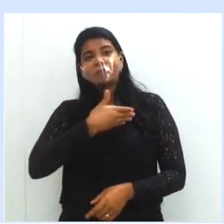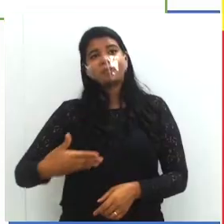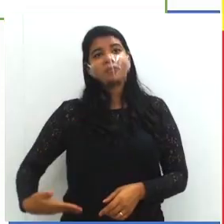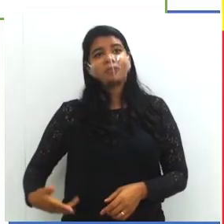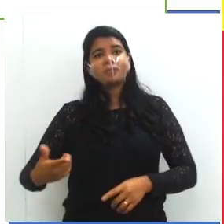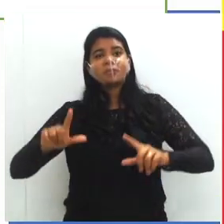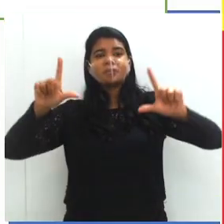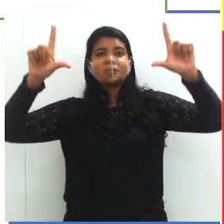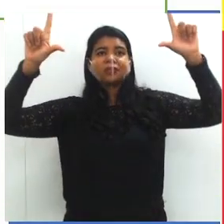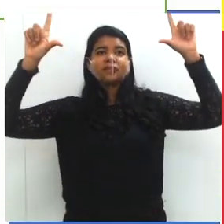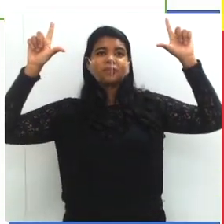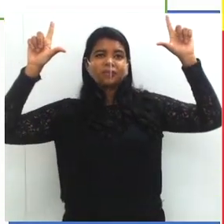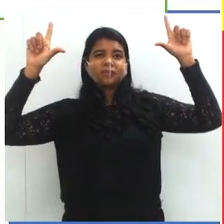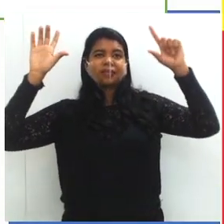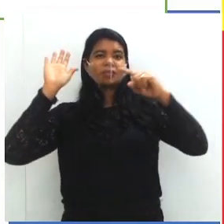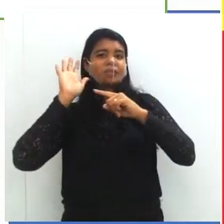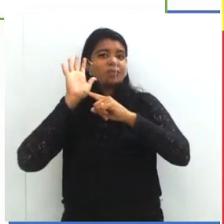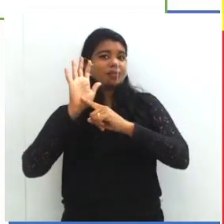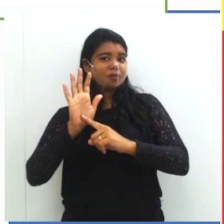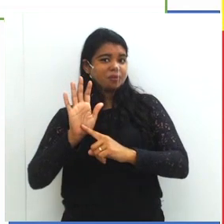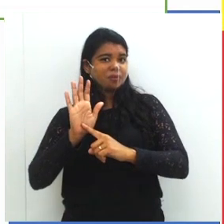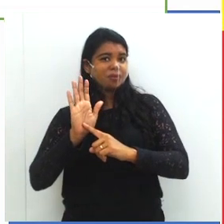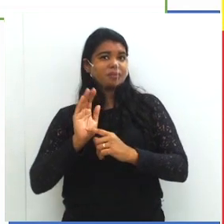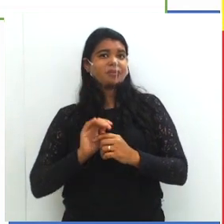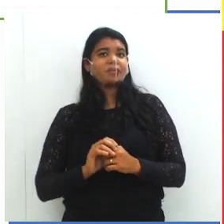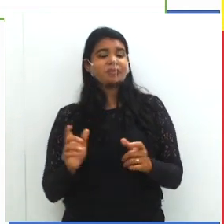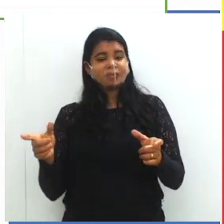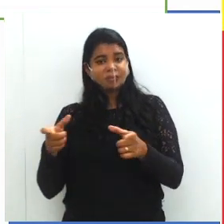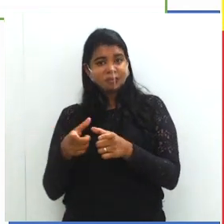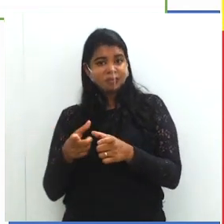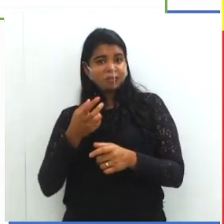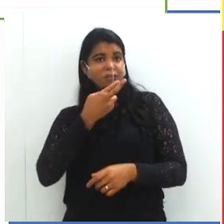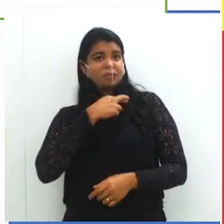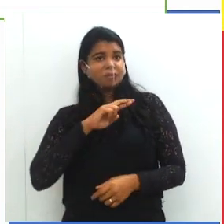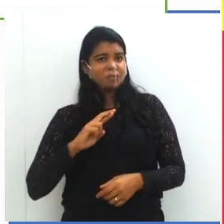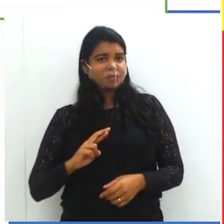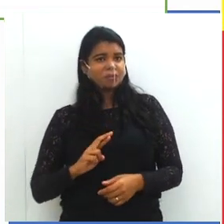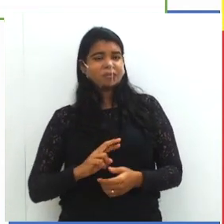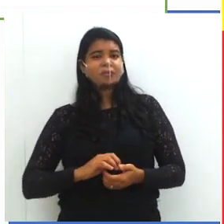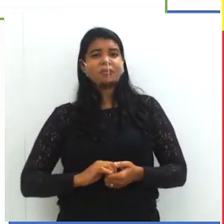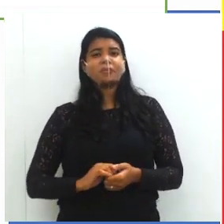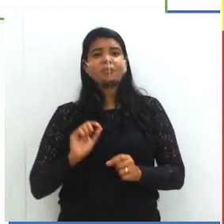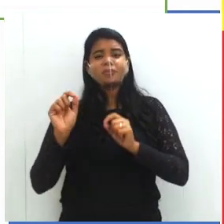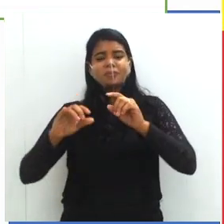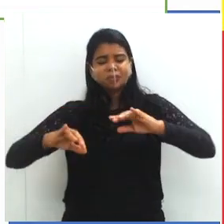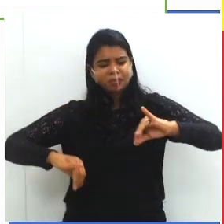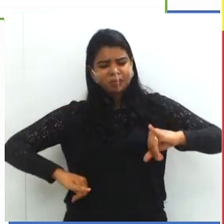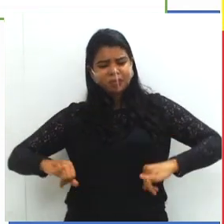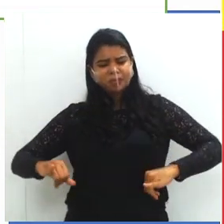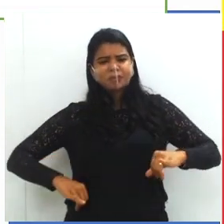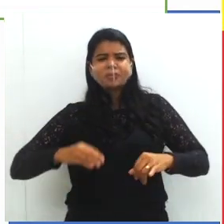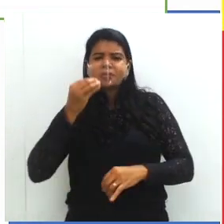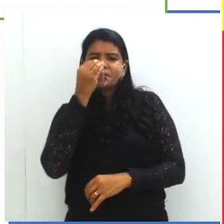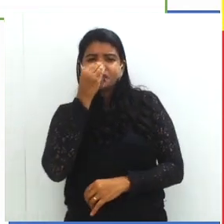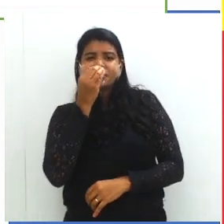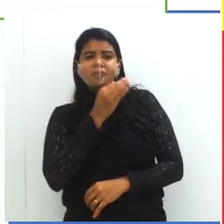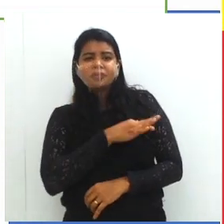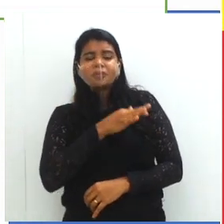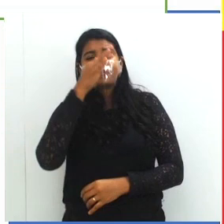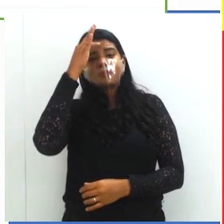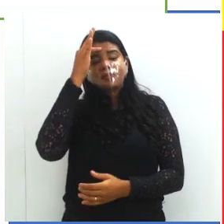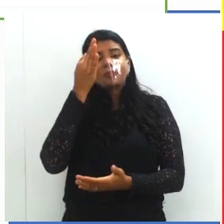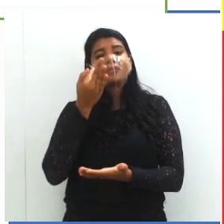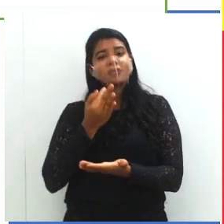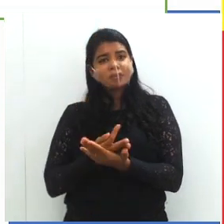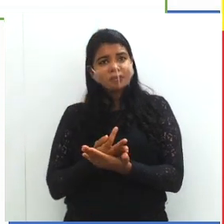outra imagem aí que está mostrando justamente a minoria religiosa, ou seja, aqueles que sofrem preconceito por